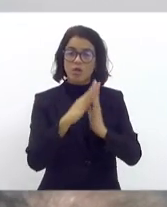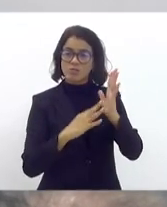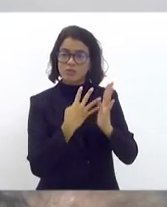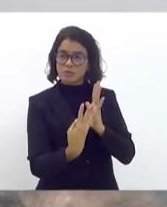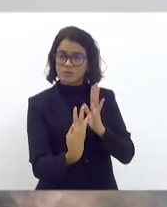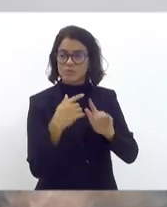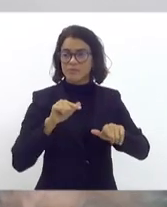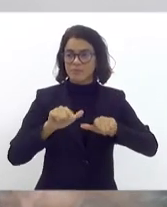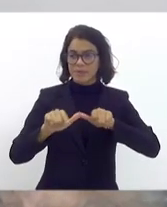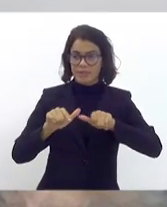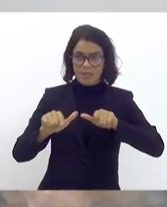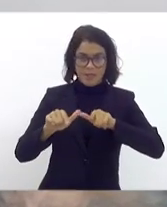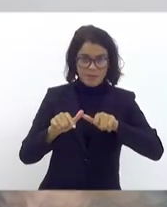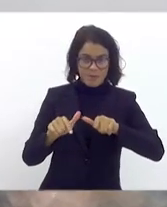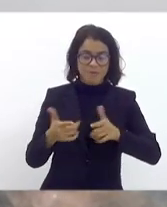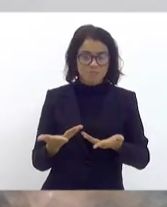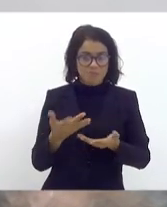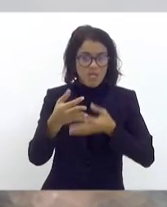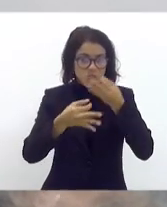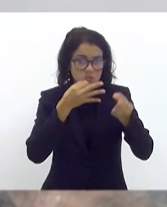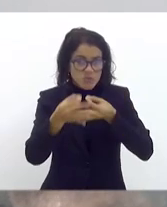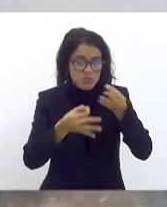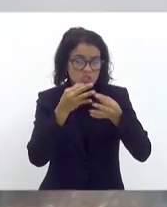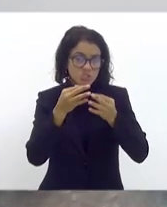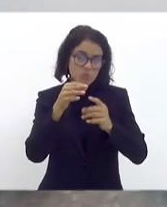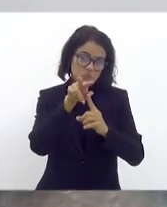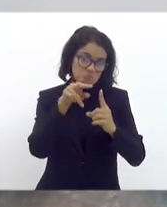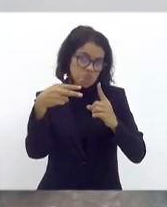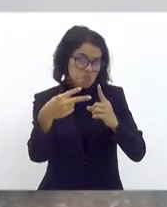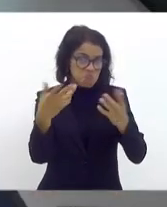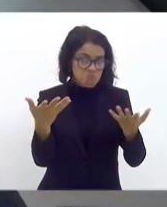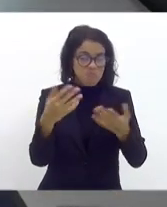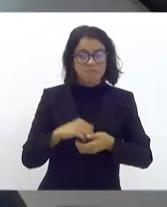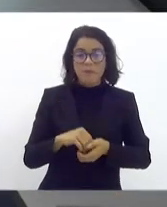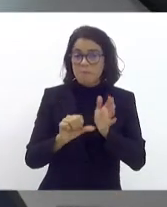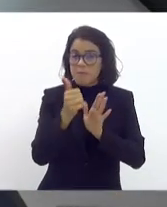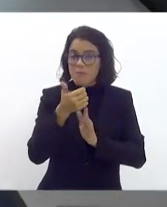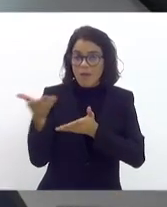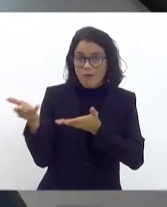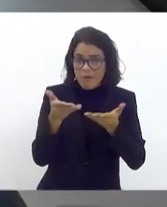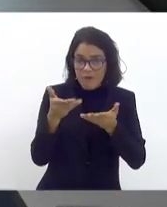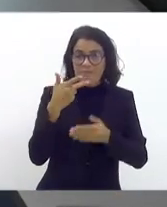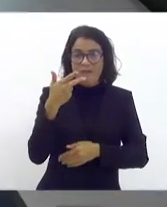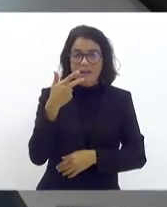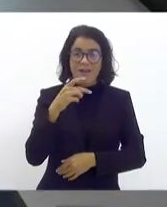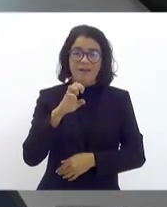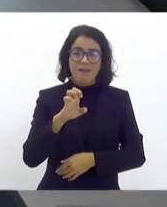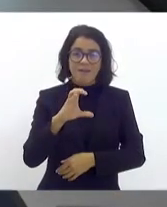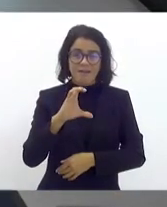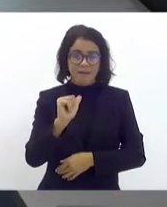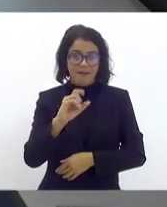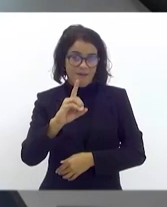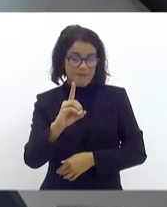trabalho e abrir a palavra para sugestões nesse aspecto. Vamos primeiro chamar o ECAD para fazer uma audiência aqui